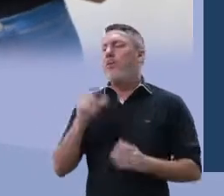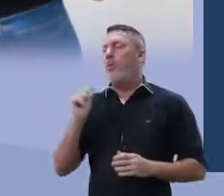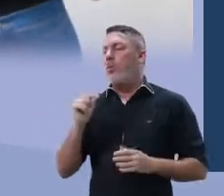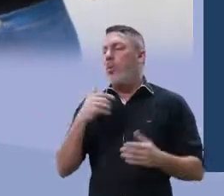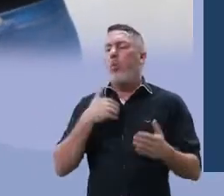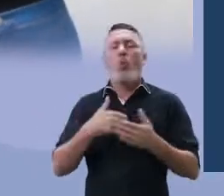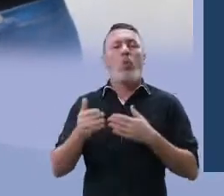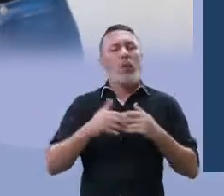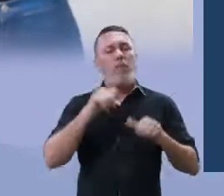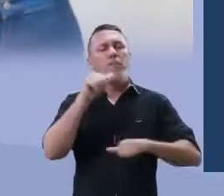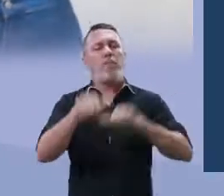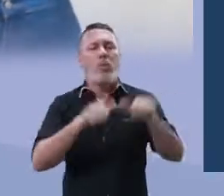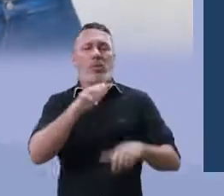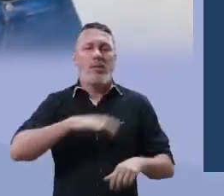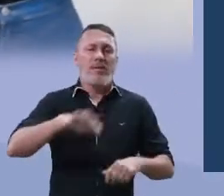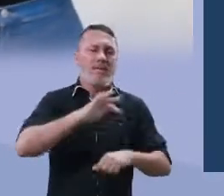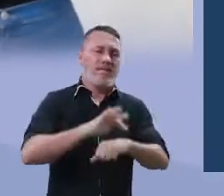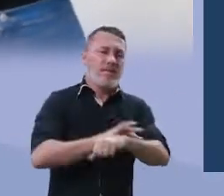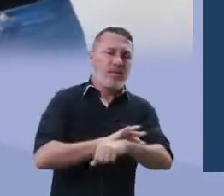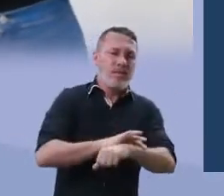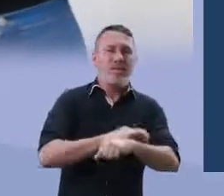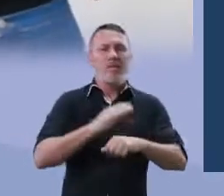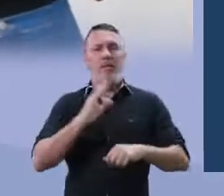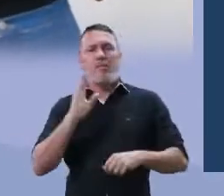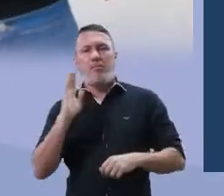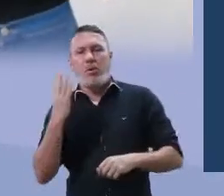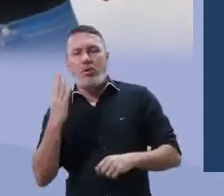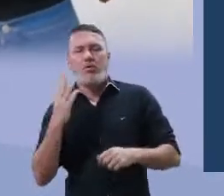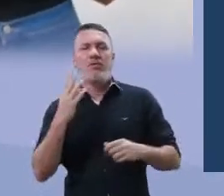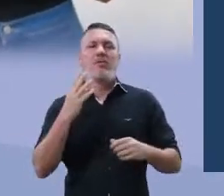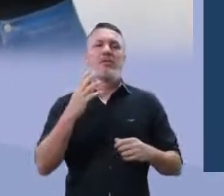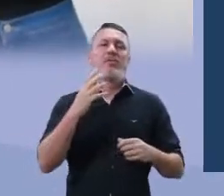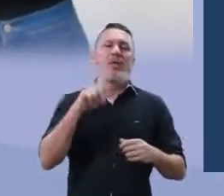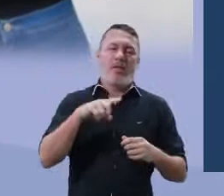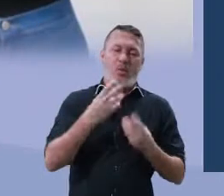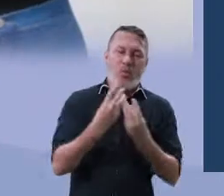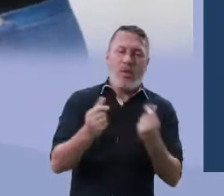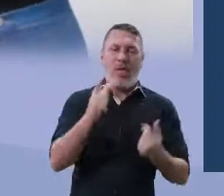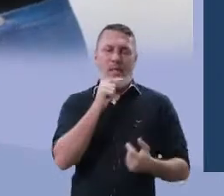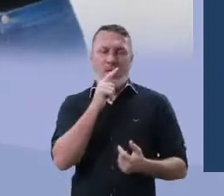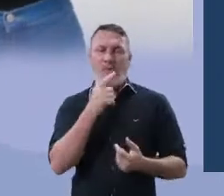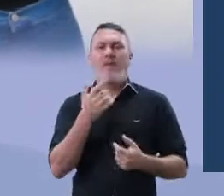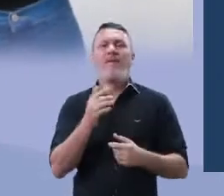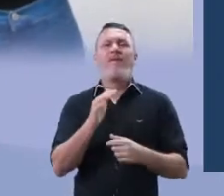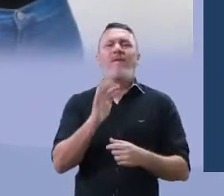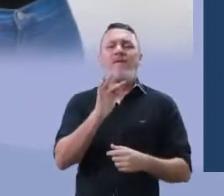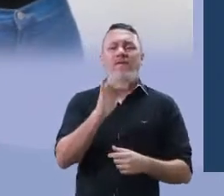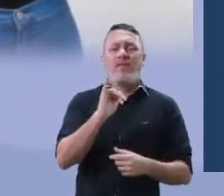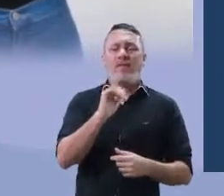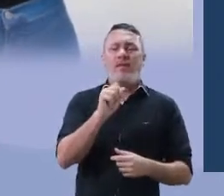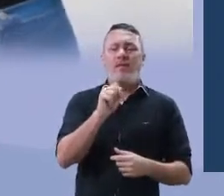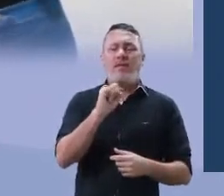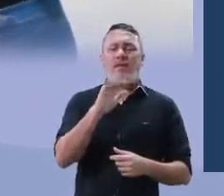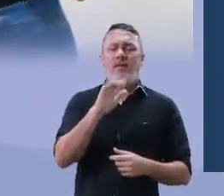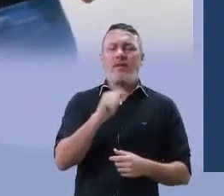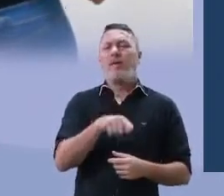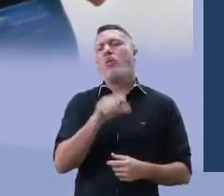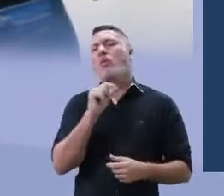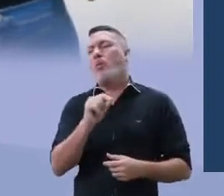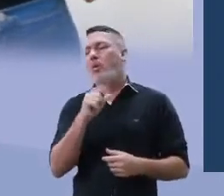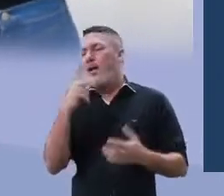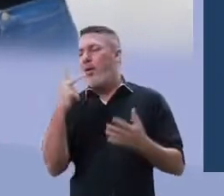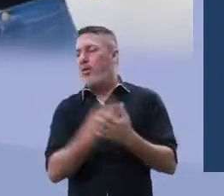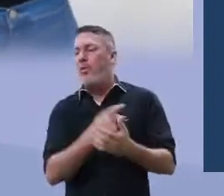água é qualquer alteração, seja ela física, química ou biológica da qualidade da água. Física,